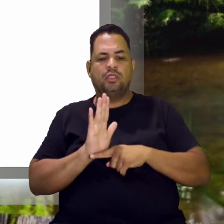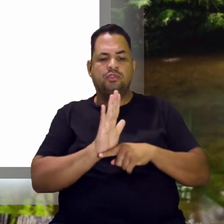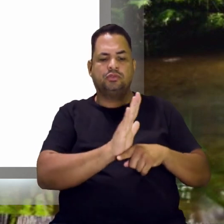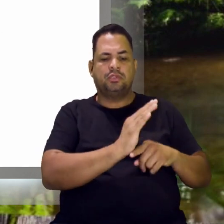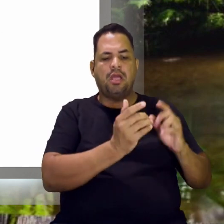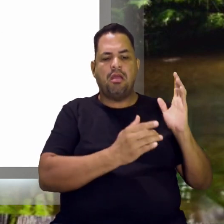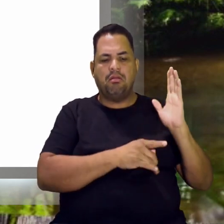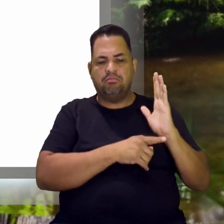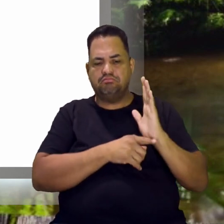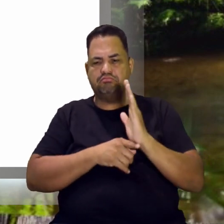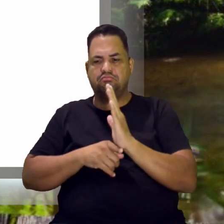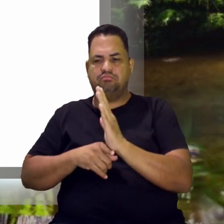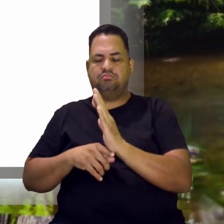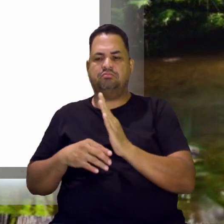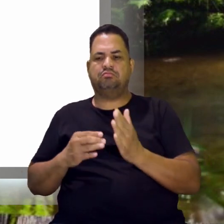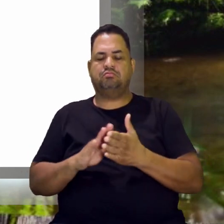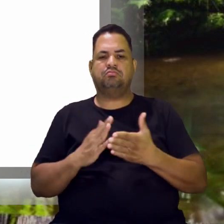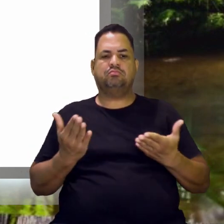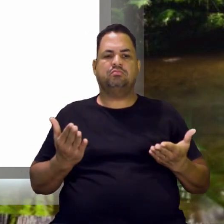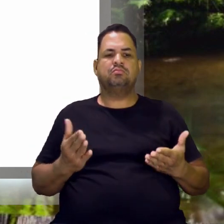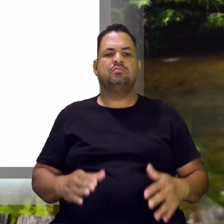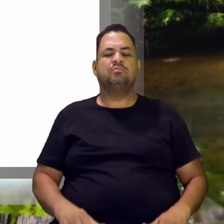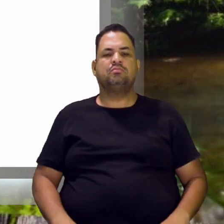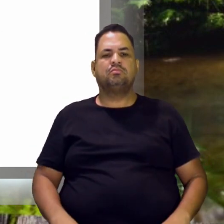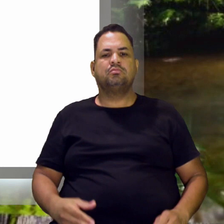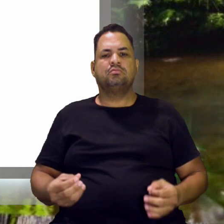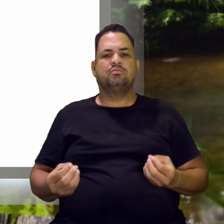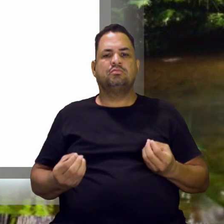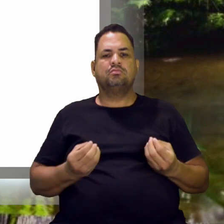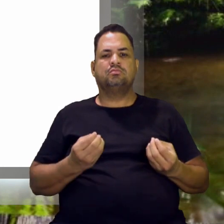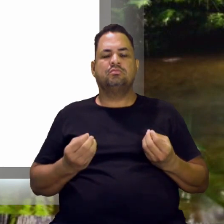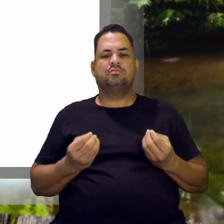outro, né? E de alguma forma